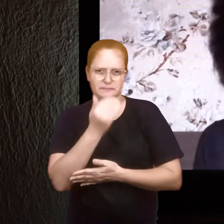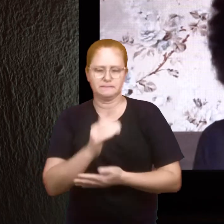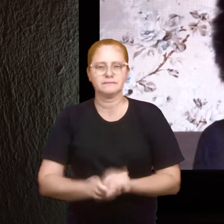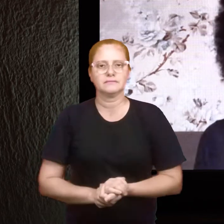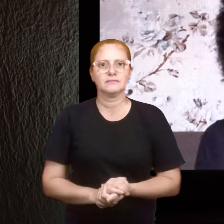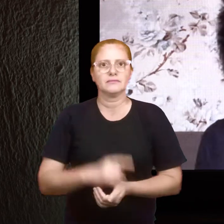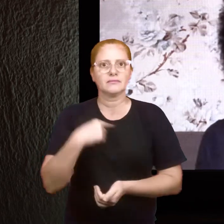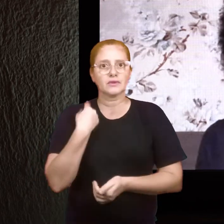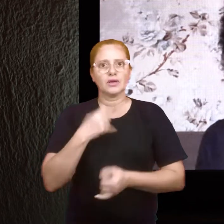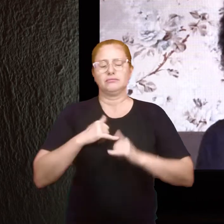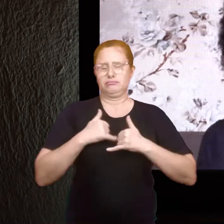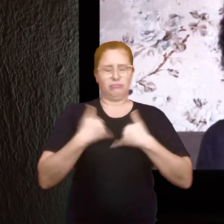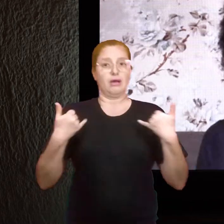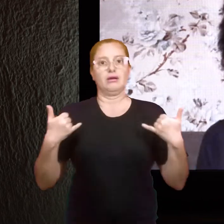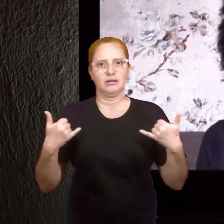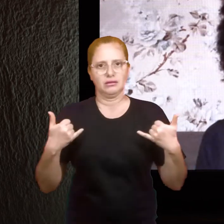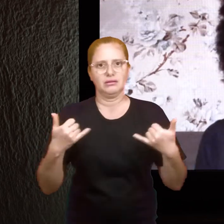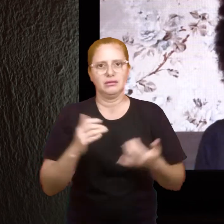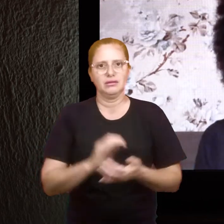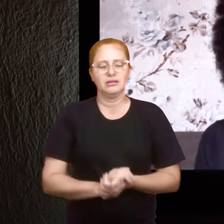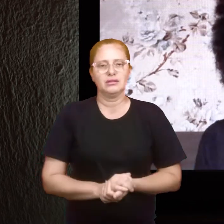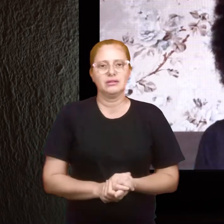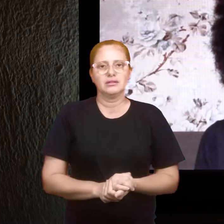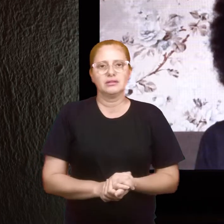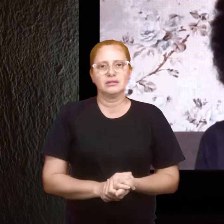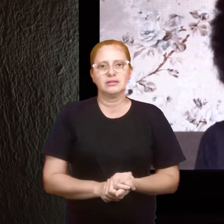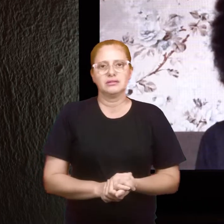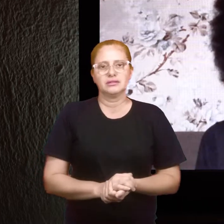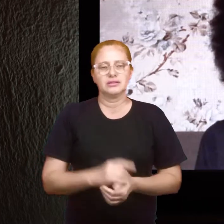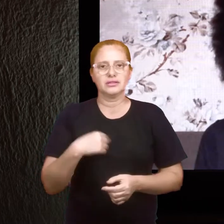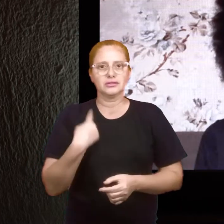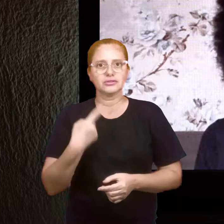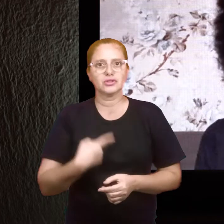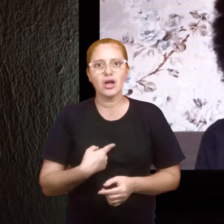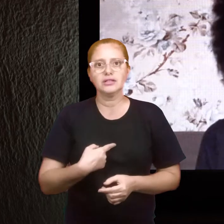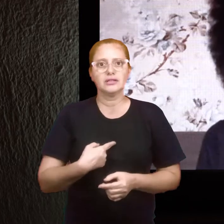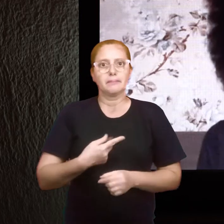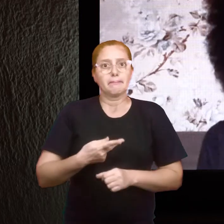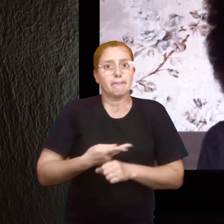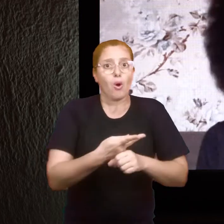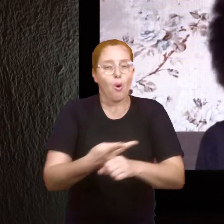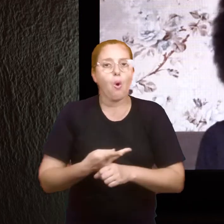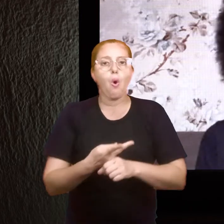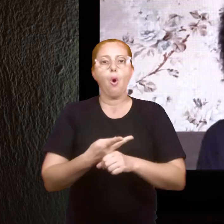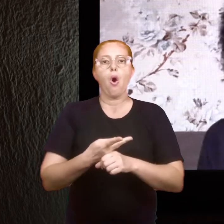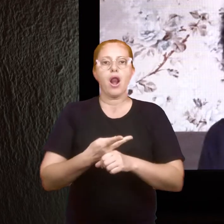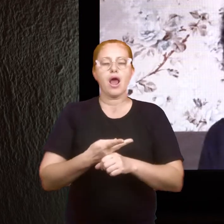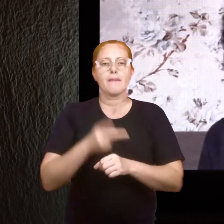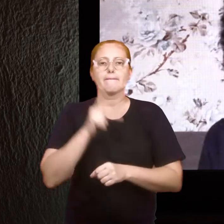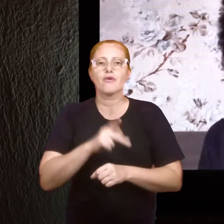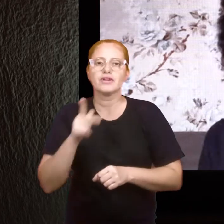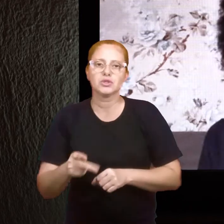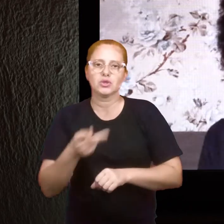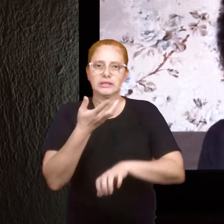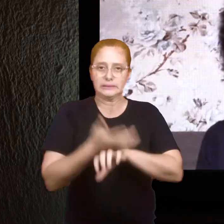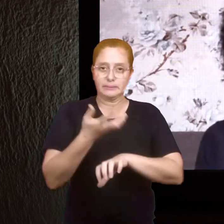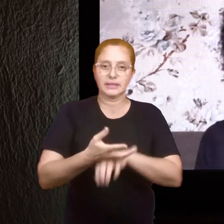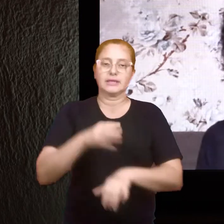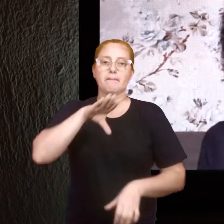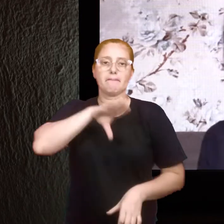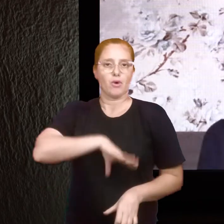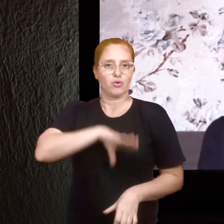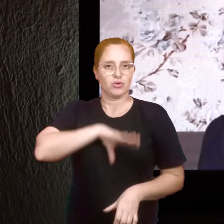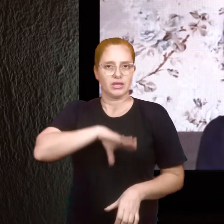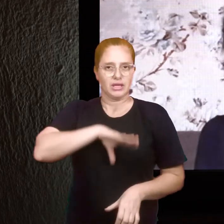A gente ficou apavorada. E a gente foi correndo, então, recorrer à nossa professora de português, que era